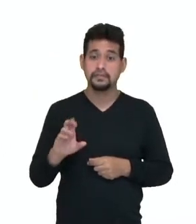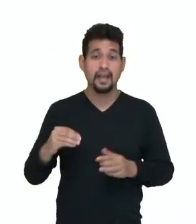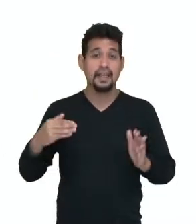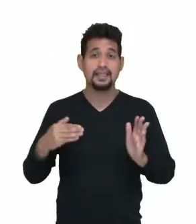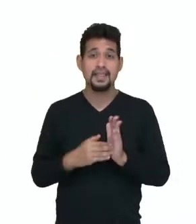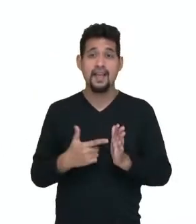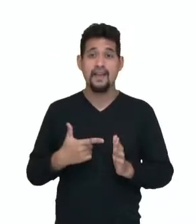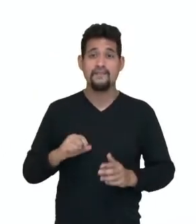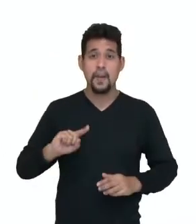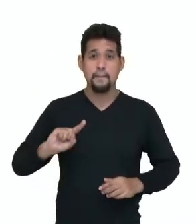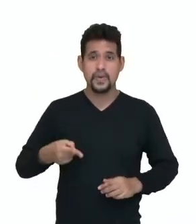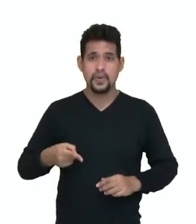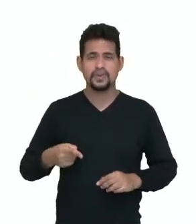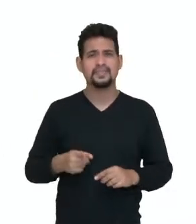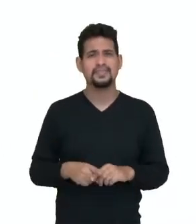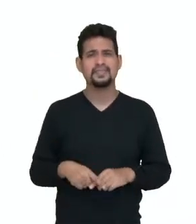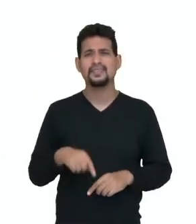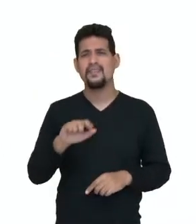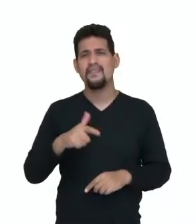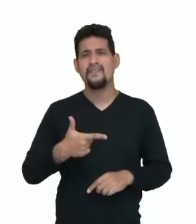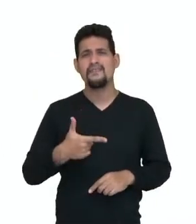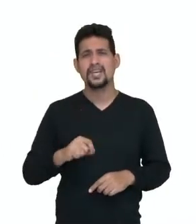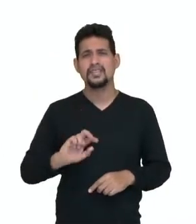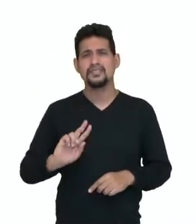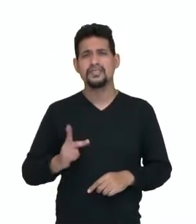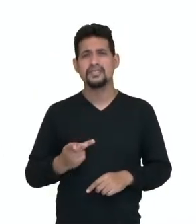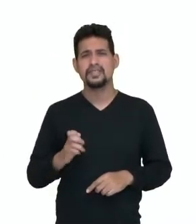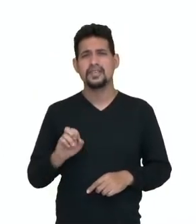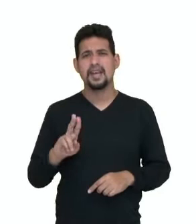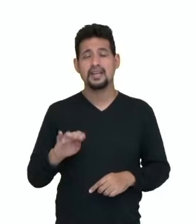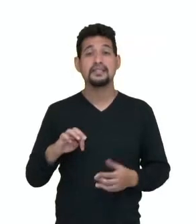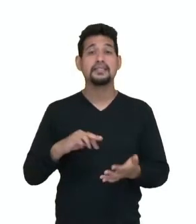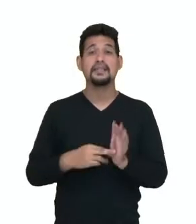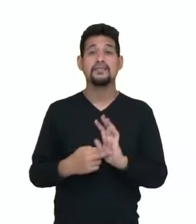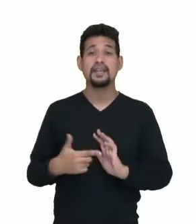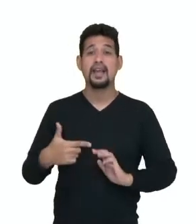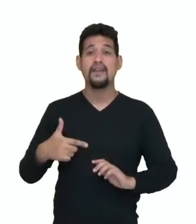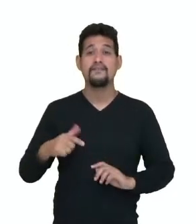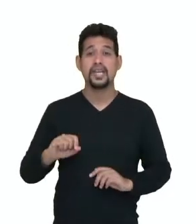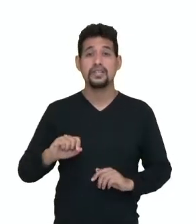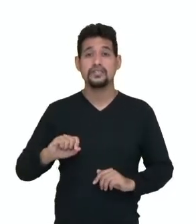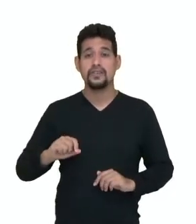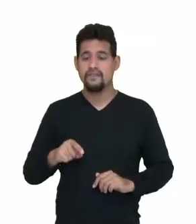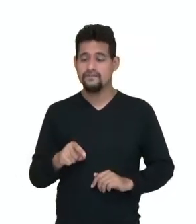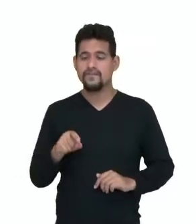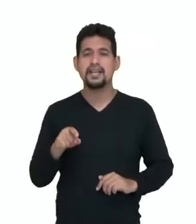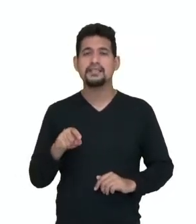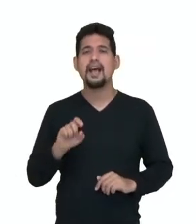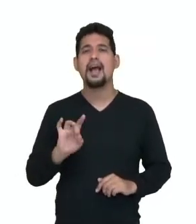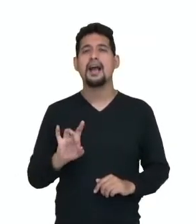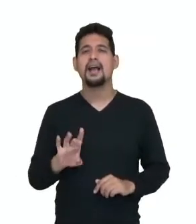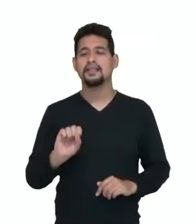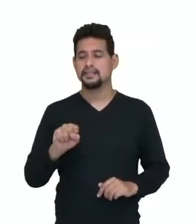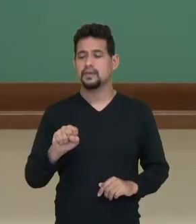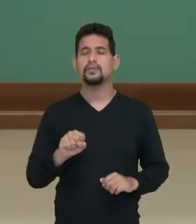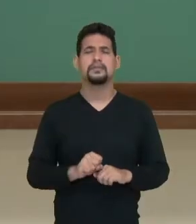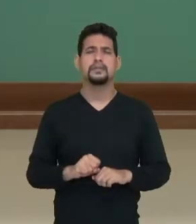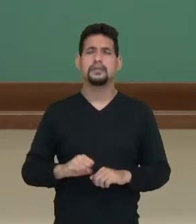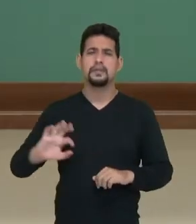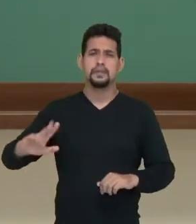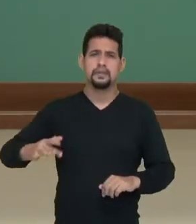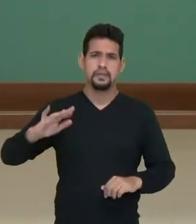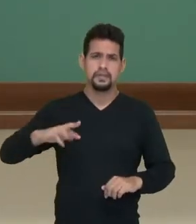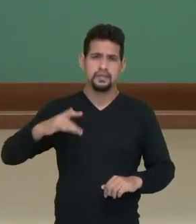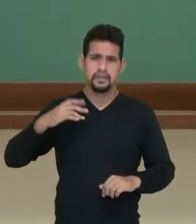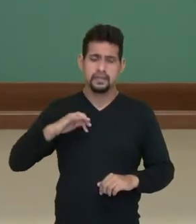Hz. Pessoal, 20 Hz quer dizer que ele oscila 20 vezes a cada segundo. 20.000 Hz quer dizer que ele oscila